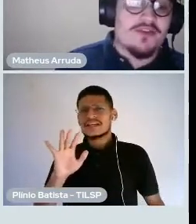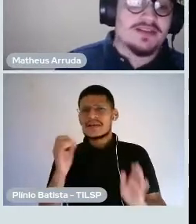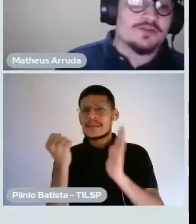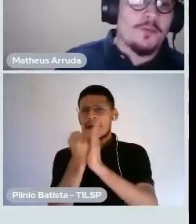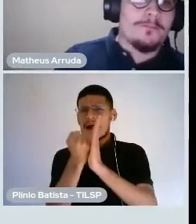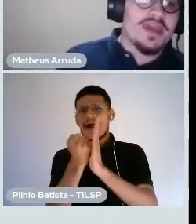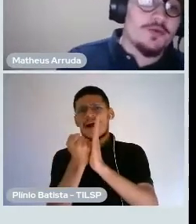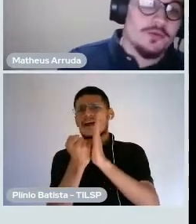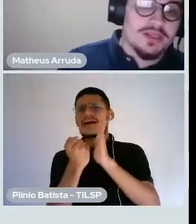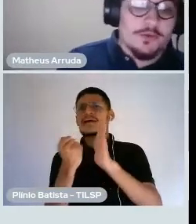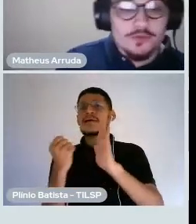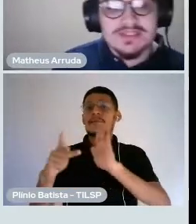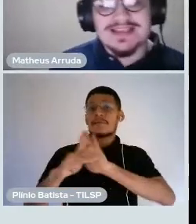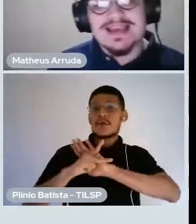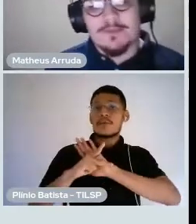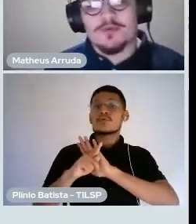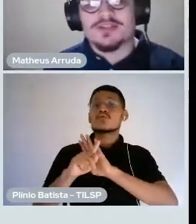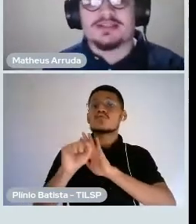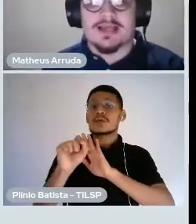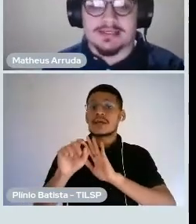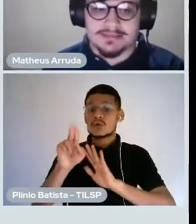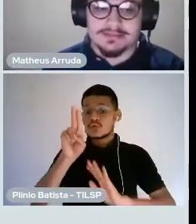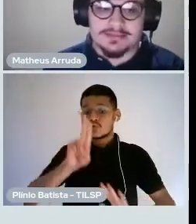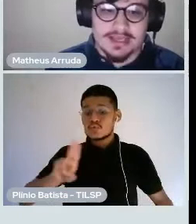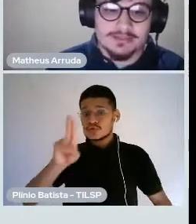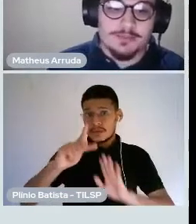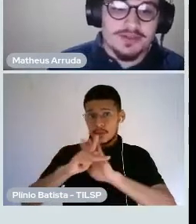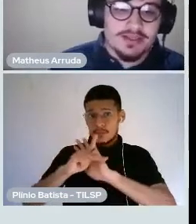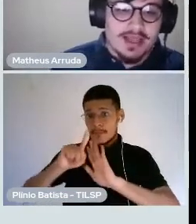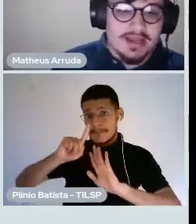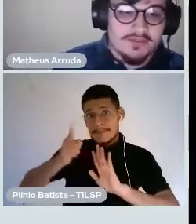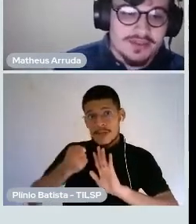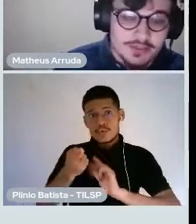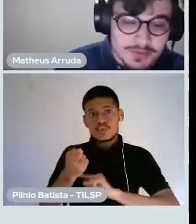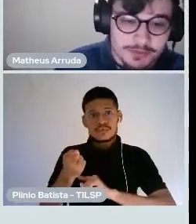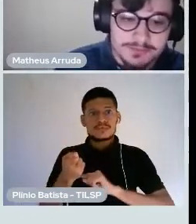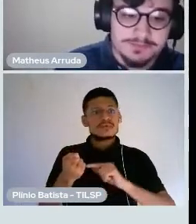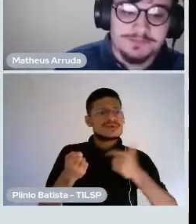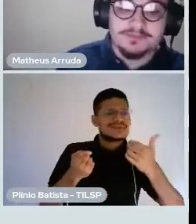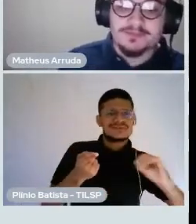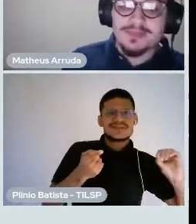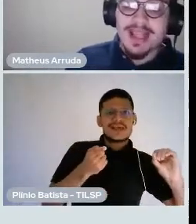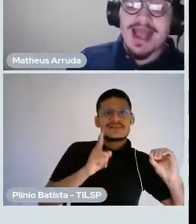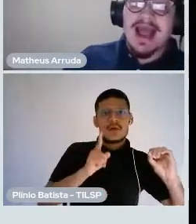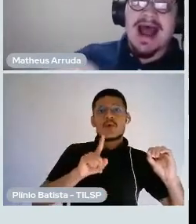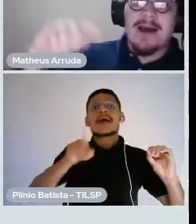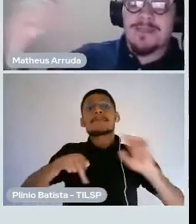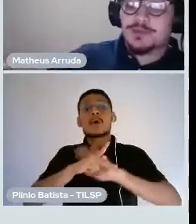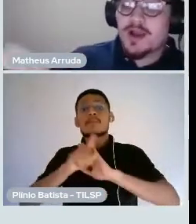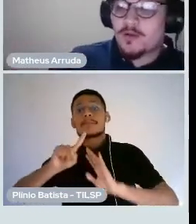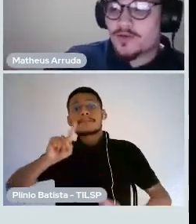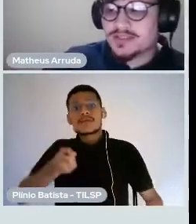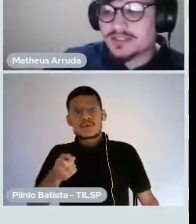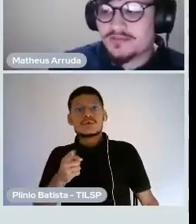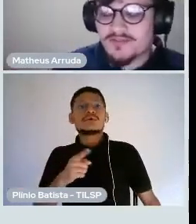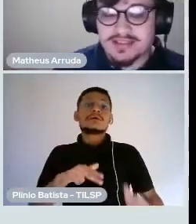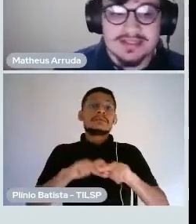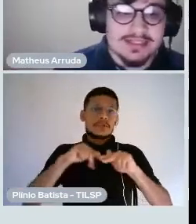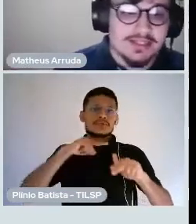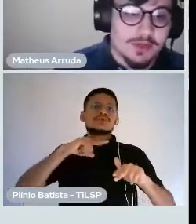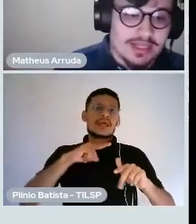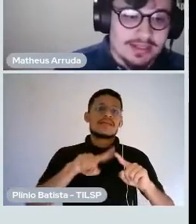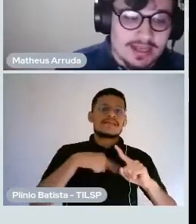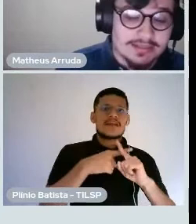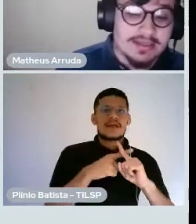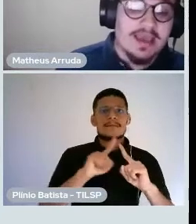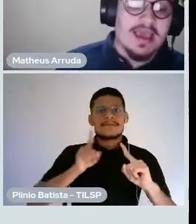usando uma referência do 1.000 e não do 100 da porcentagem, certo? Por isso que está ali vezes 1.000. A mesma coisa a gente vai fazer